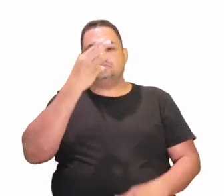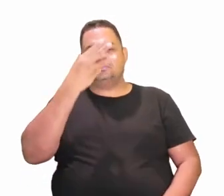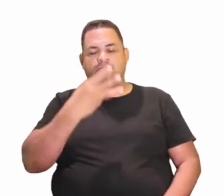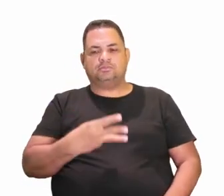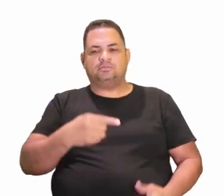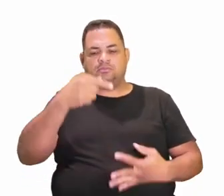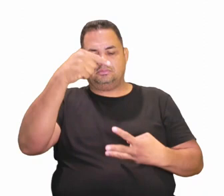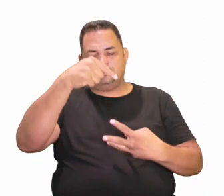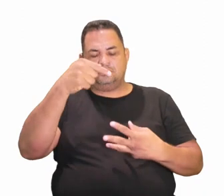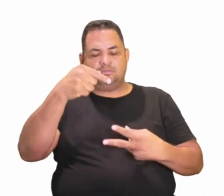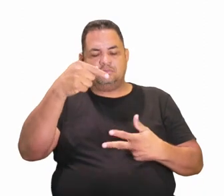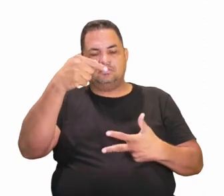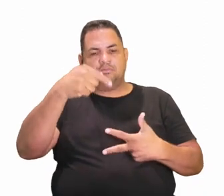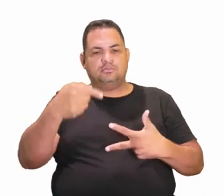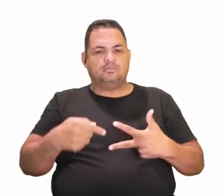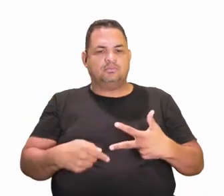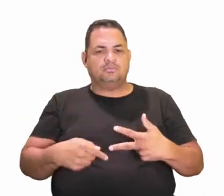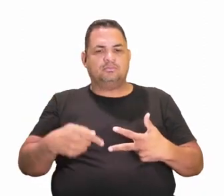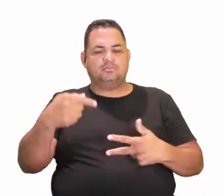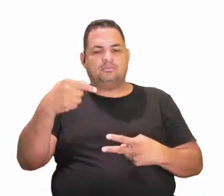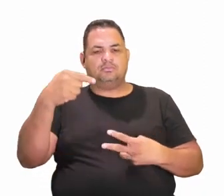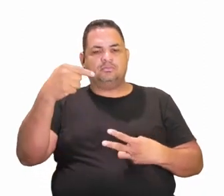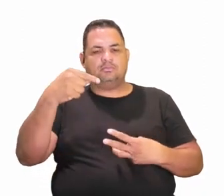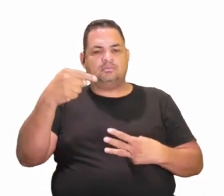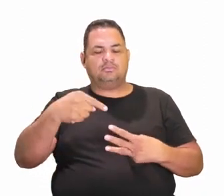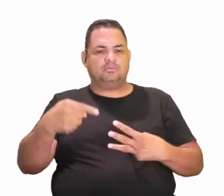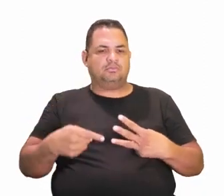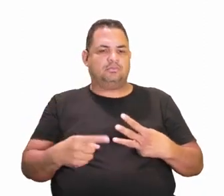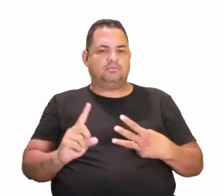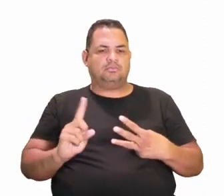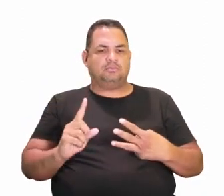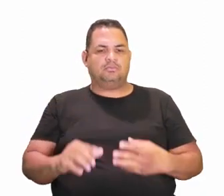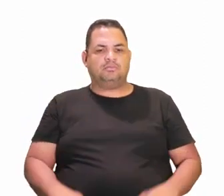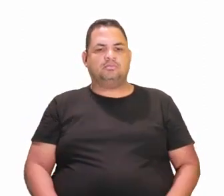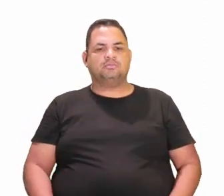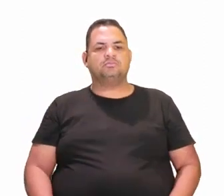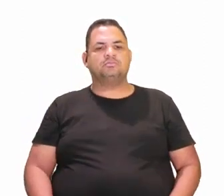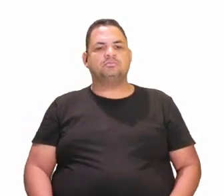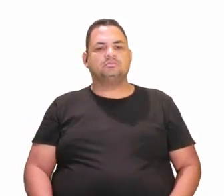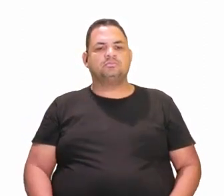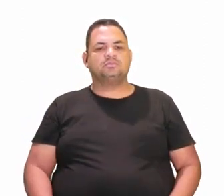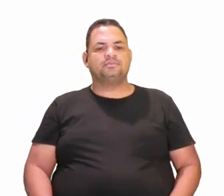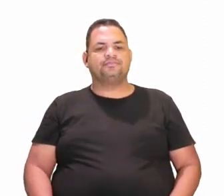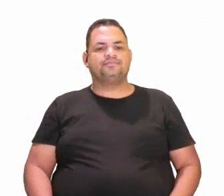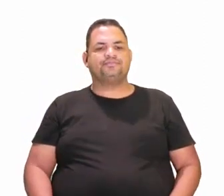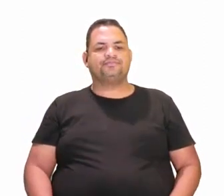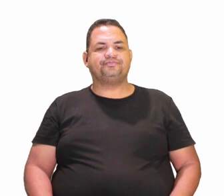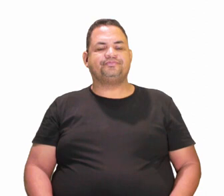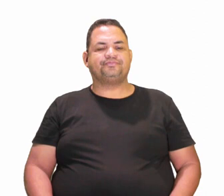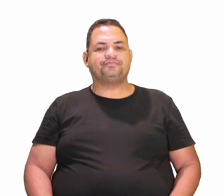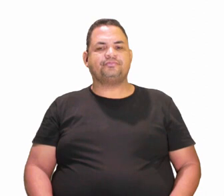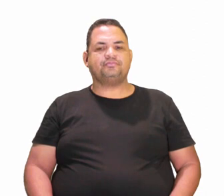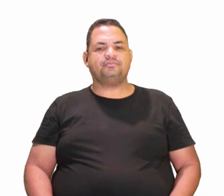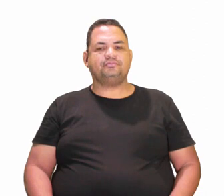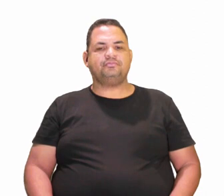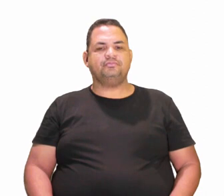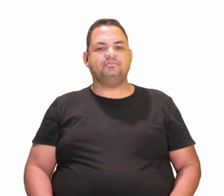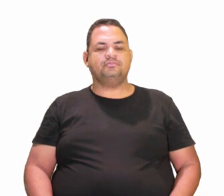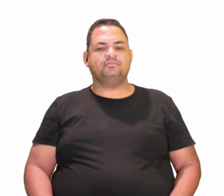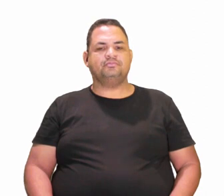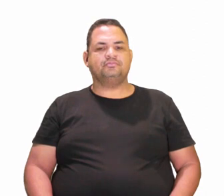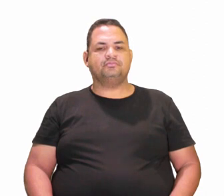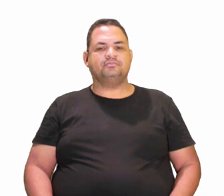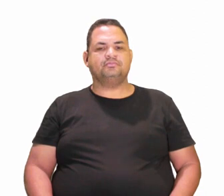que esses 2 já não é. Não começa em janeiro. Vamos focar só nesses 2 aqui, nesses 3 que está a